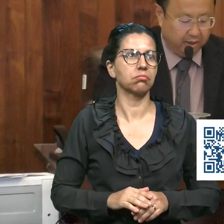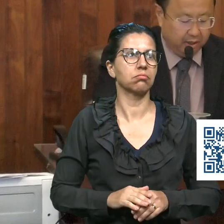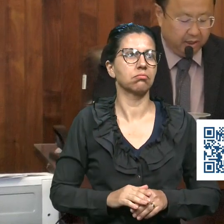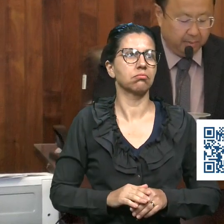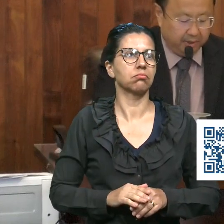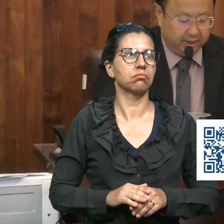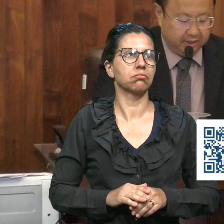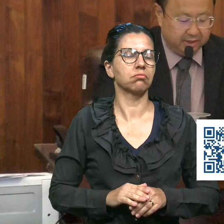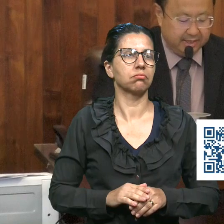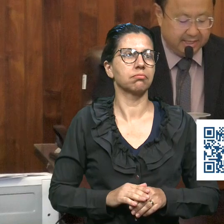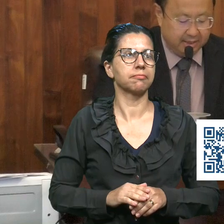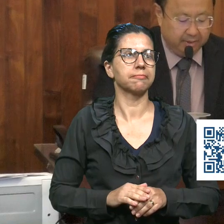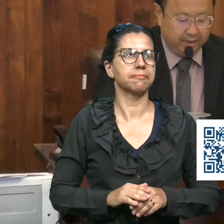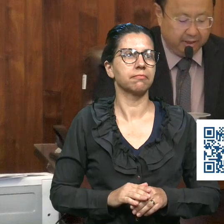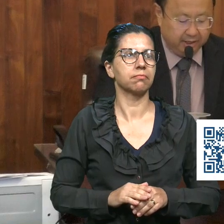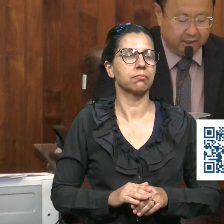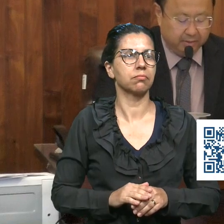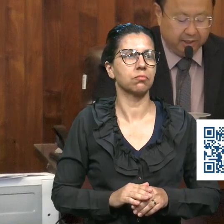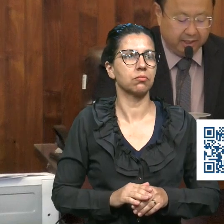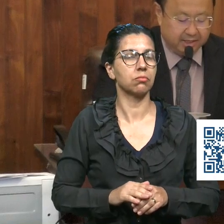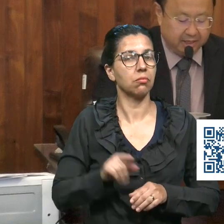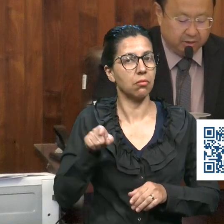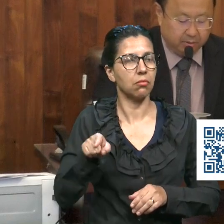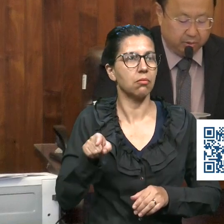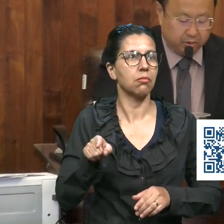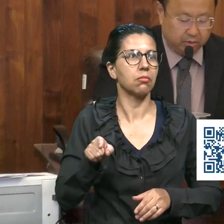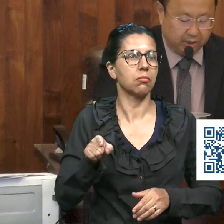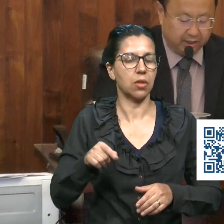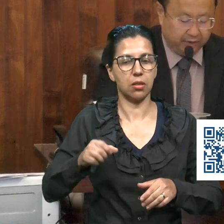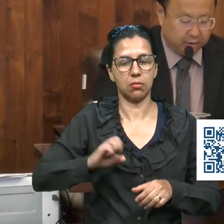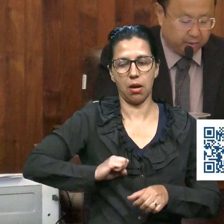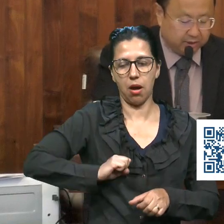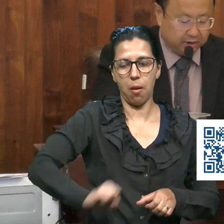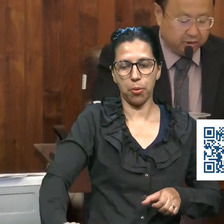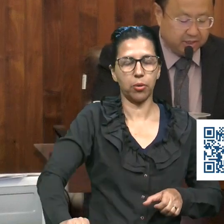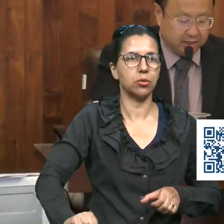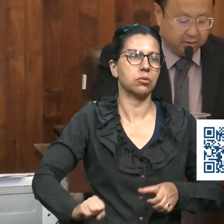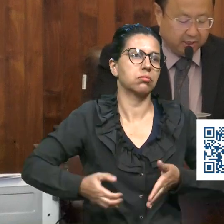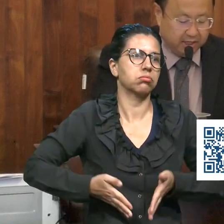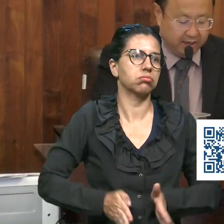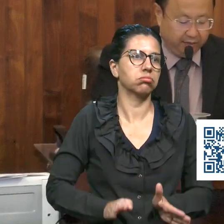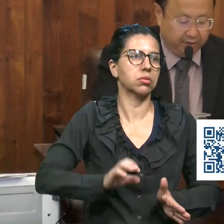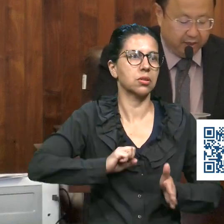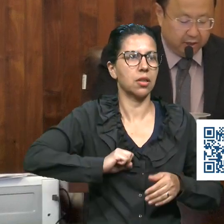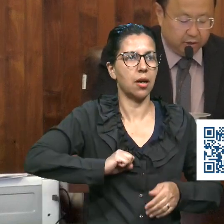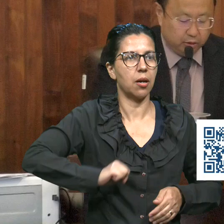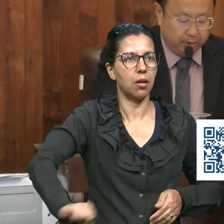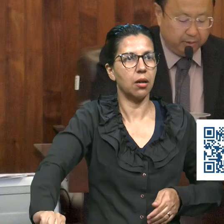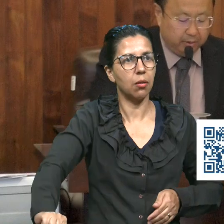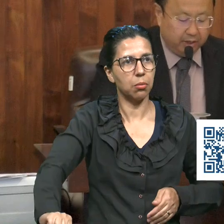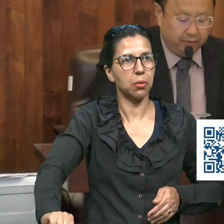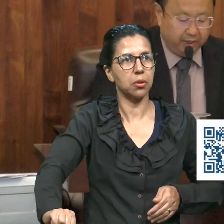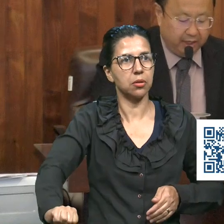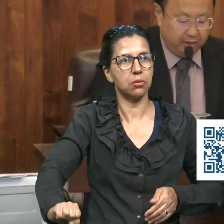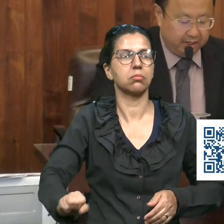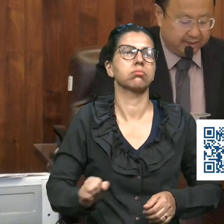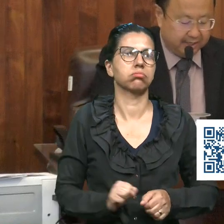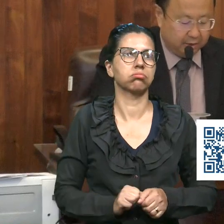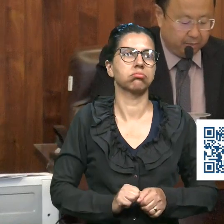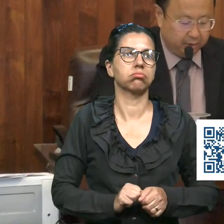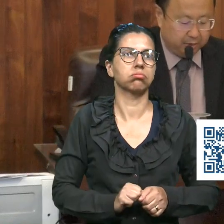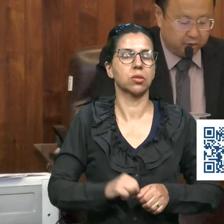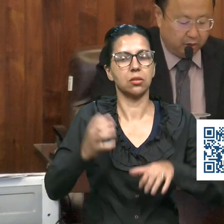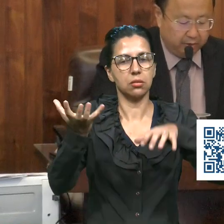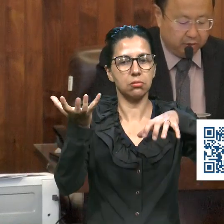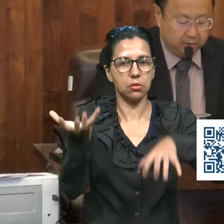fundamental que pretende descriminalizar o aborto através do processo judicial do STF, Supremo Tribunal Federal,